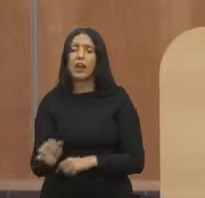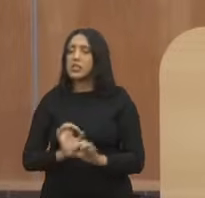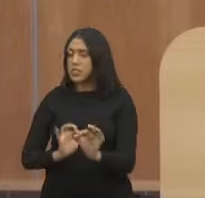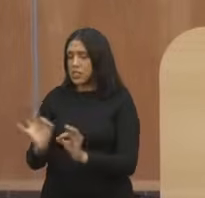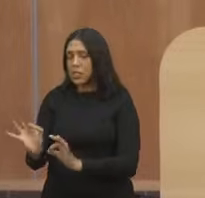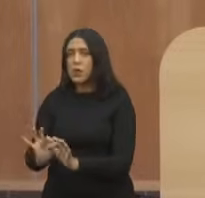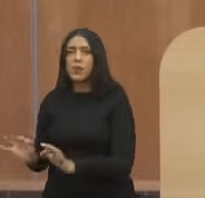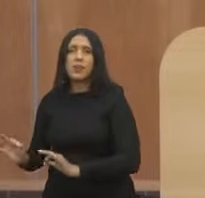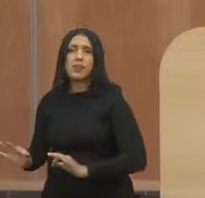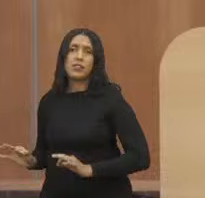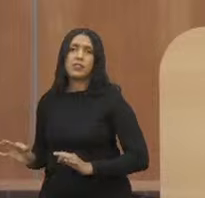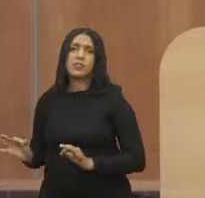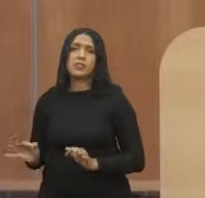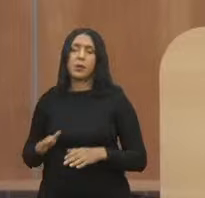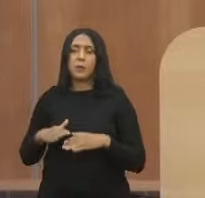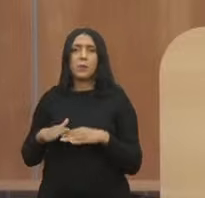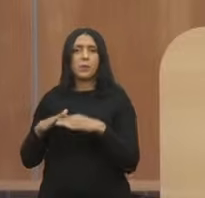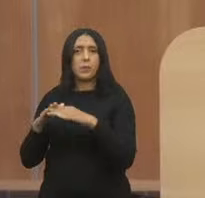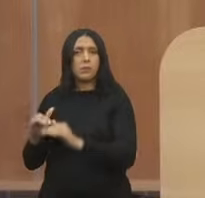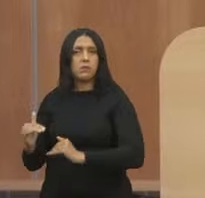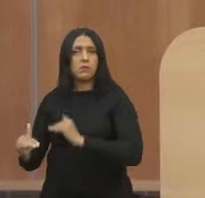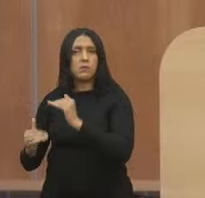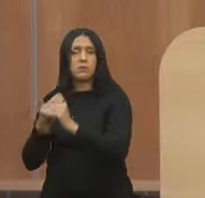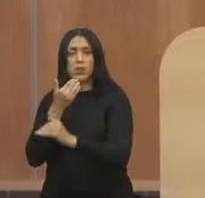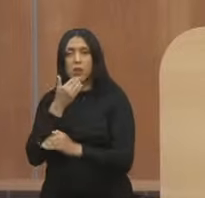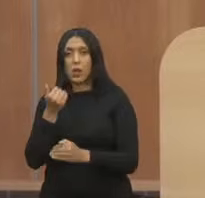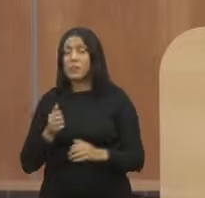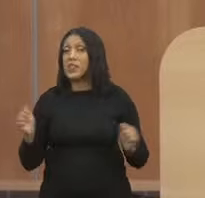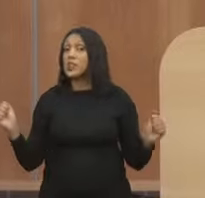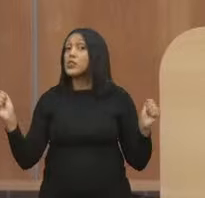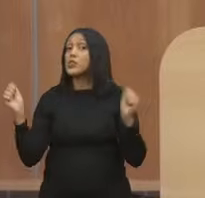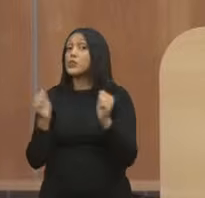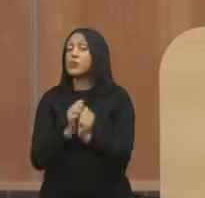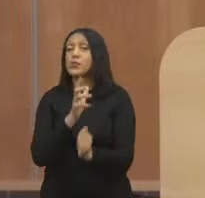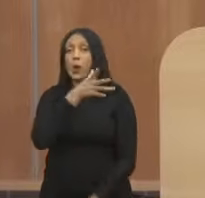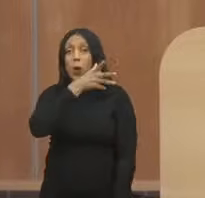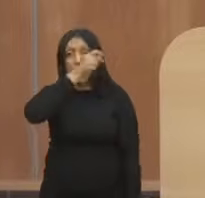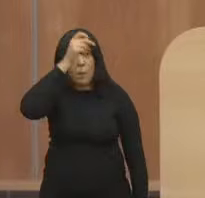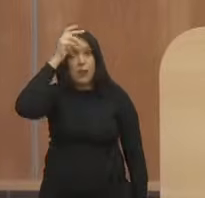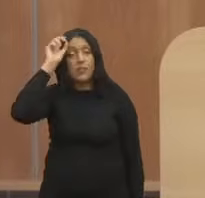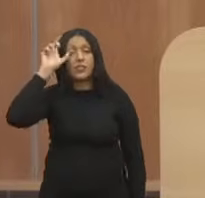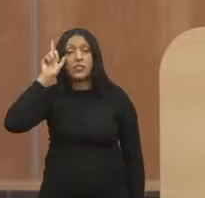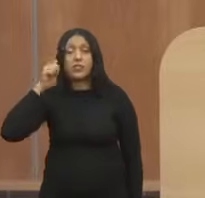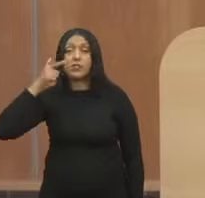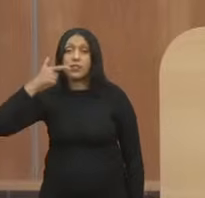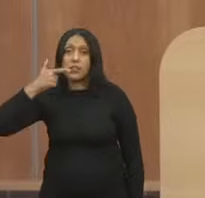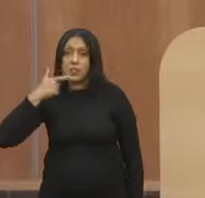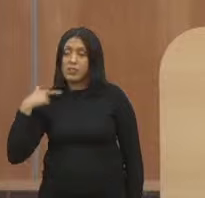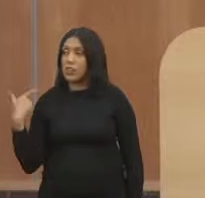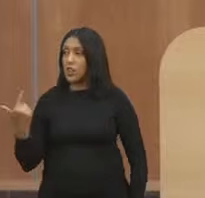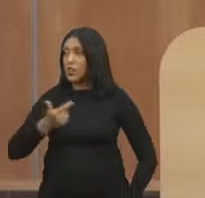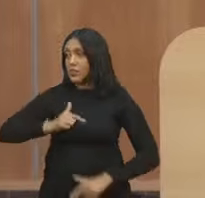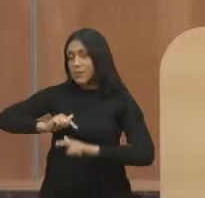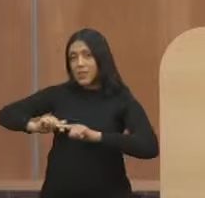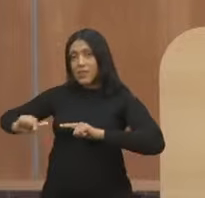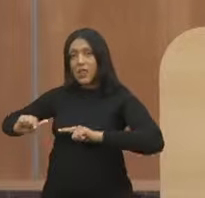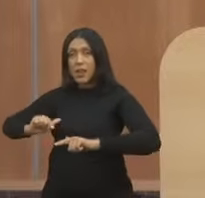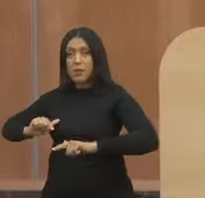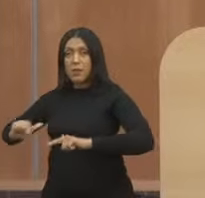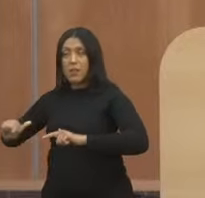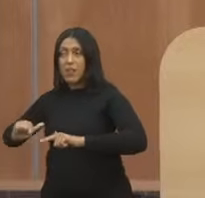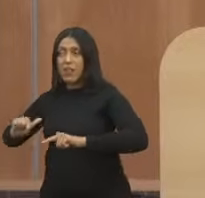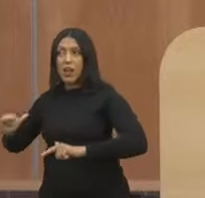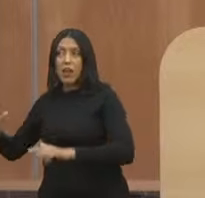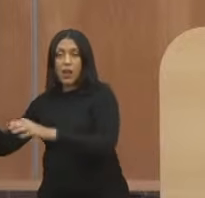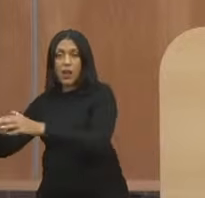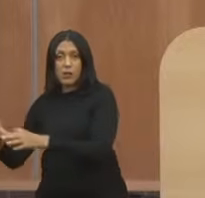continuar trabalhando, junto com o nosso prefeito Celso Florencio, para que a gente possa dar a resposta necessária para a população, que é as